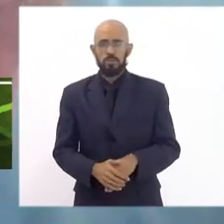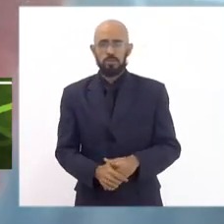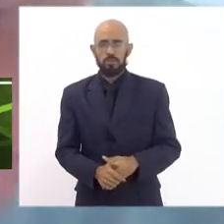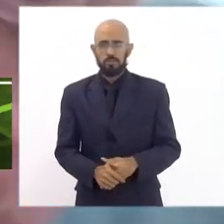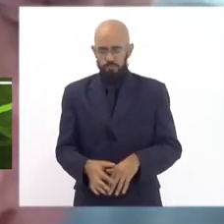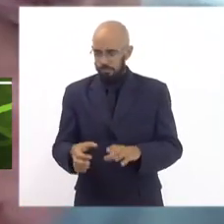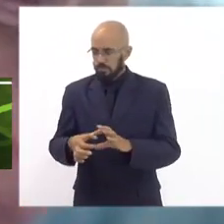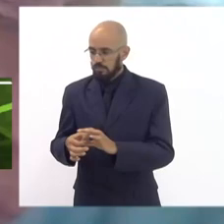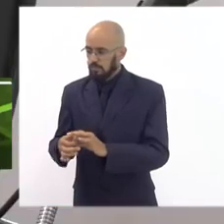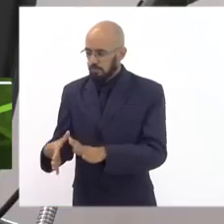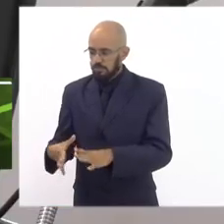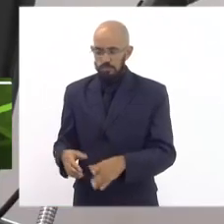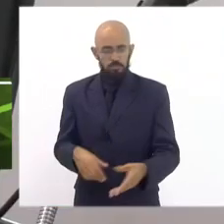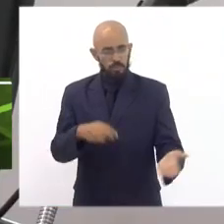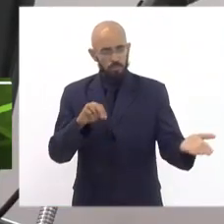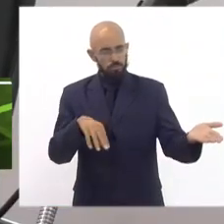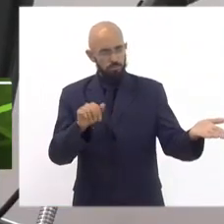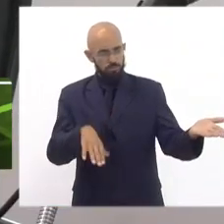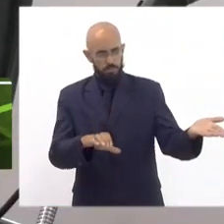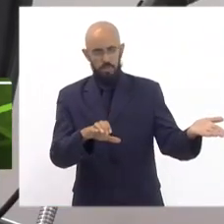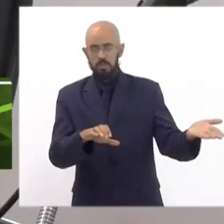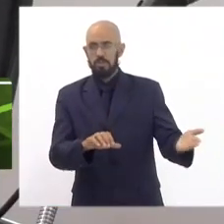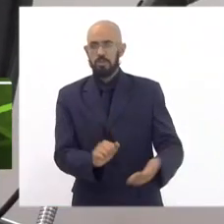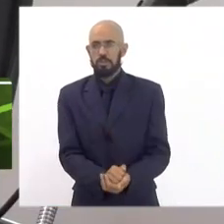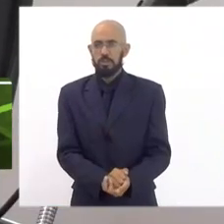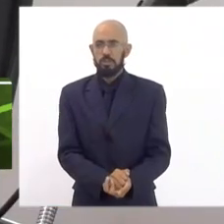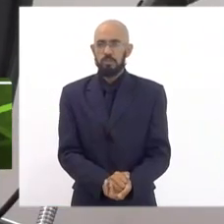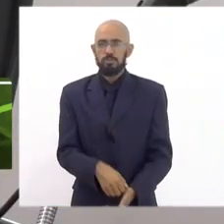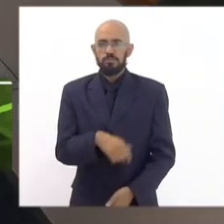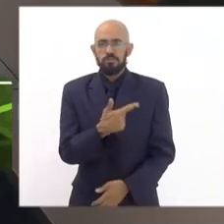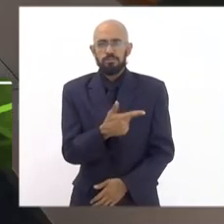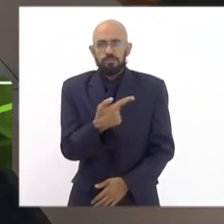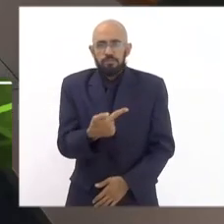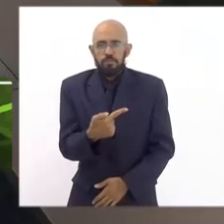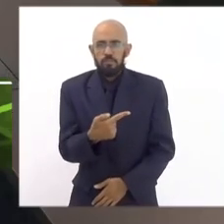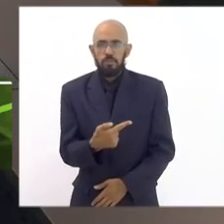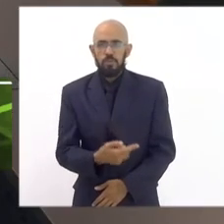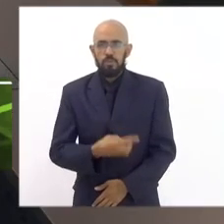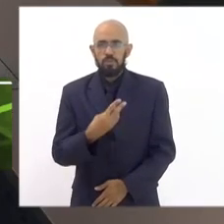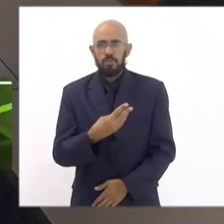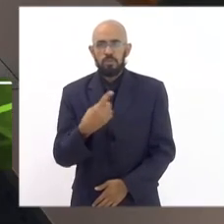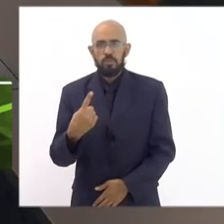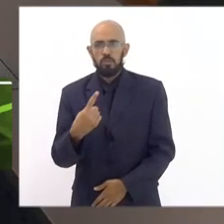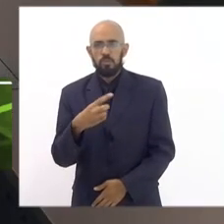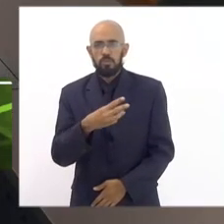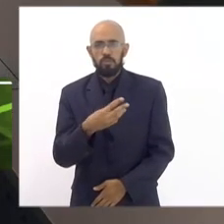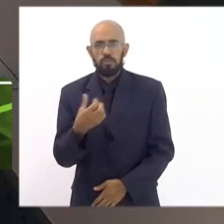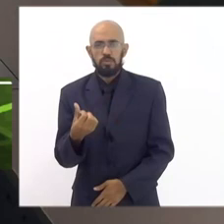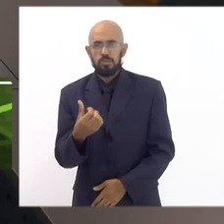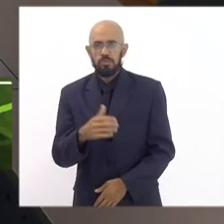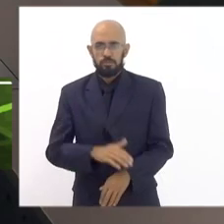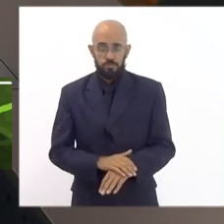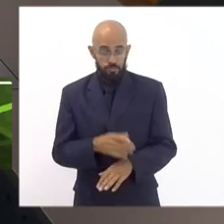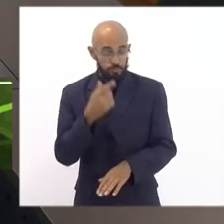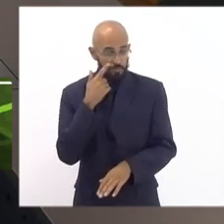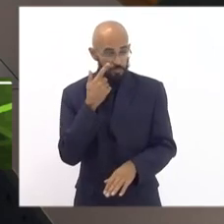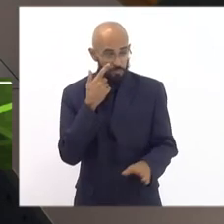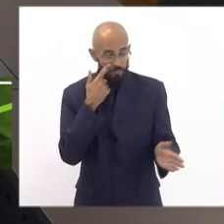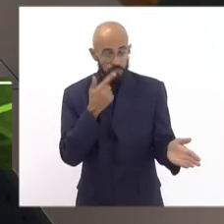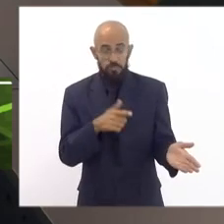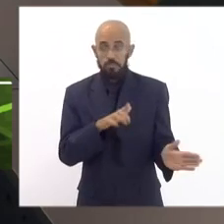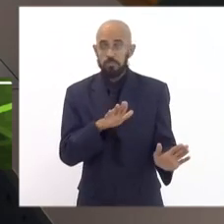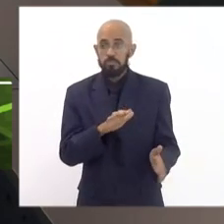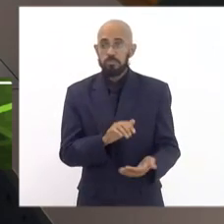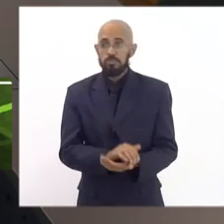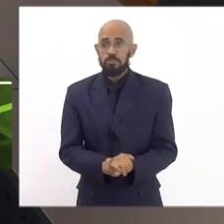Concedido o pedido de vista, deputado Carlos Mink. 27, 31 e 36. Deputado Luiz Paulo também? Isso. Olha só, no 27... O som, perdão, deputado Luiz